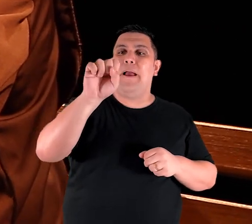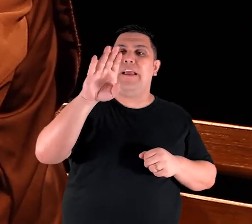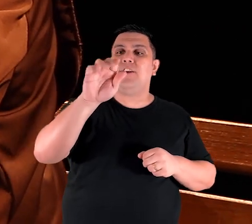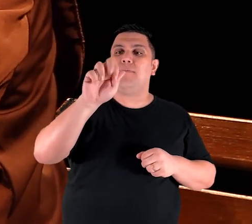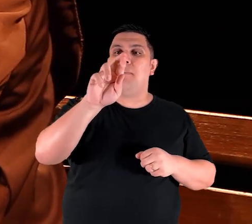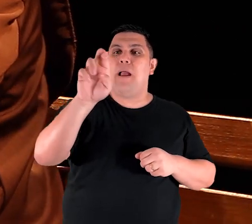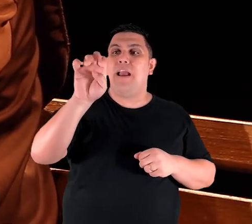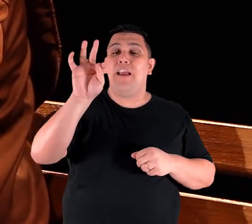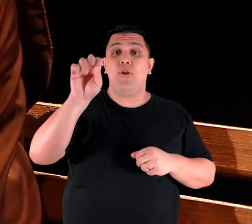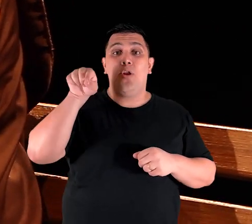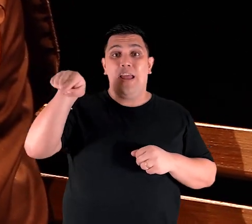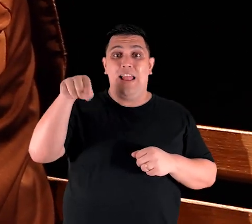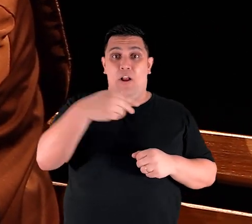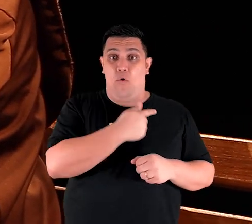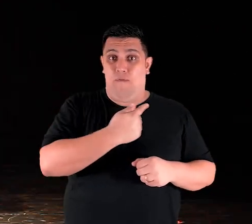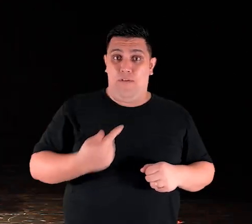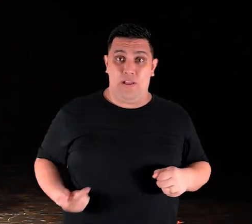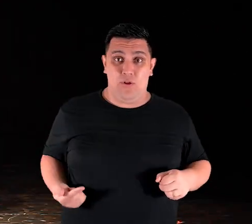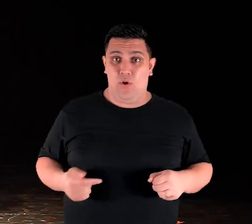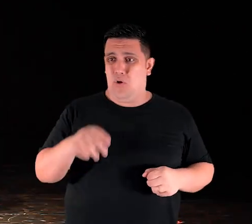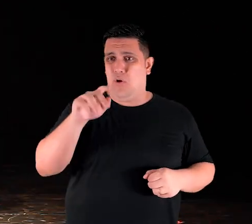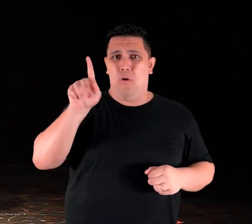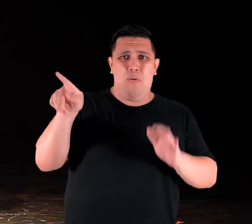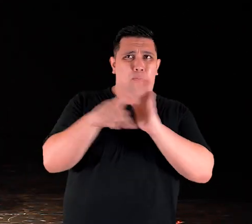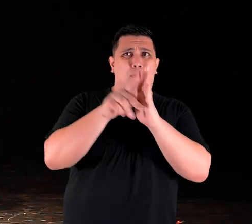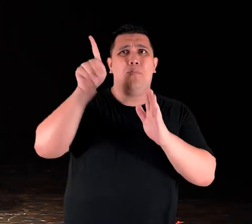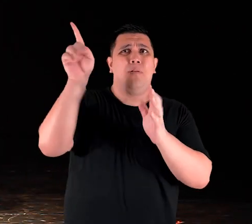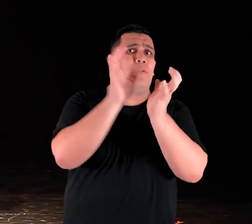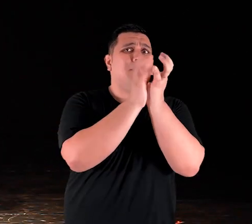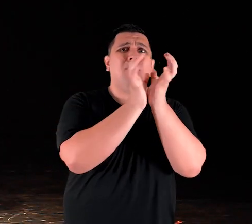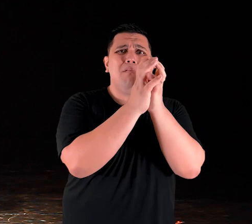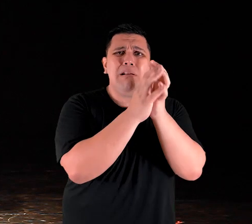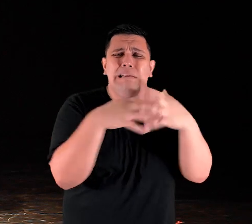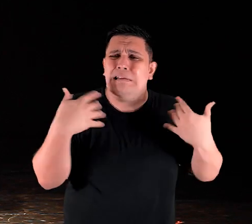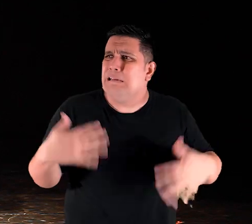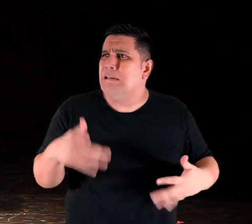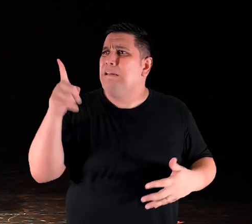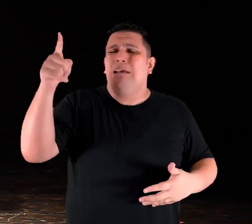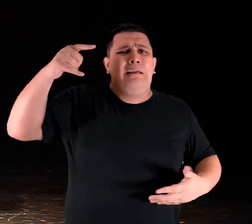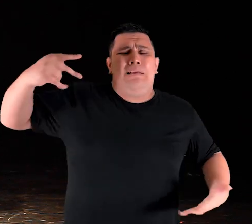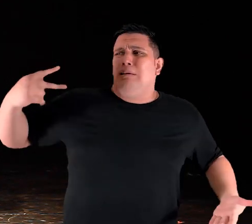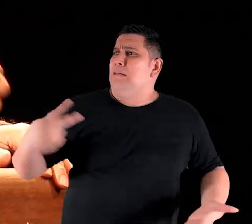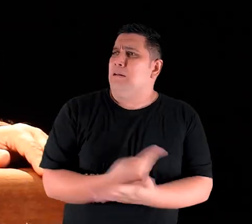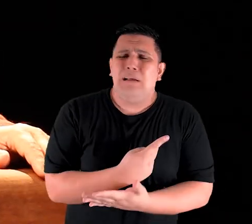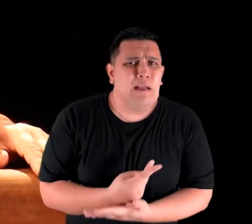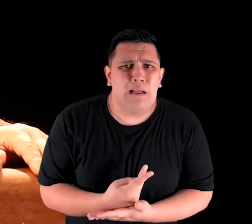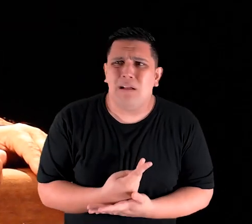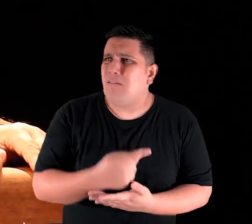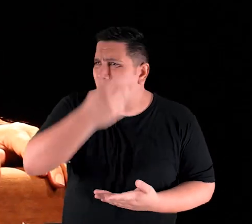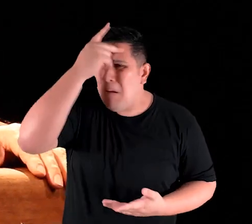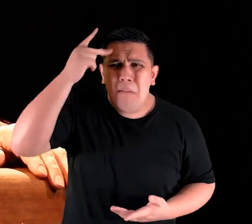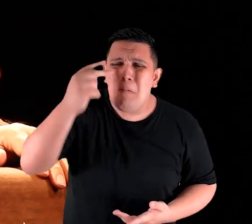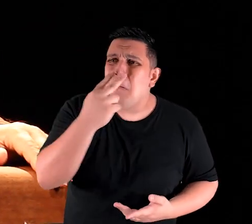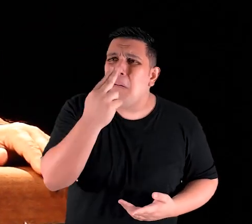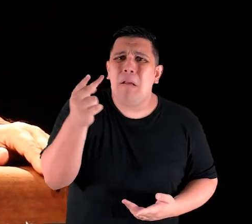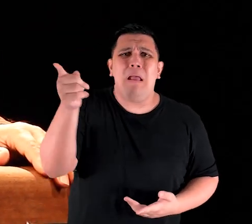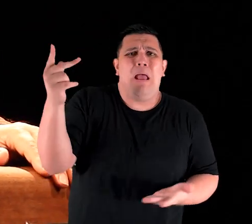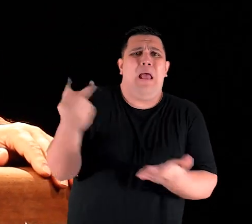da província de Pernambuco. Aquilo era uma afronta, um insulto. Paz